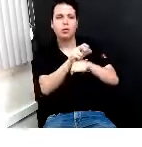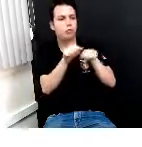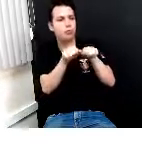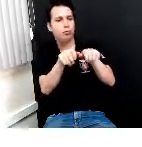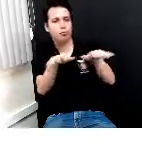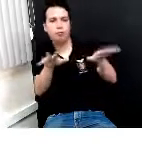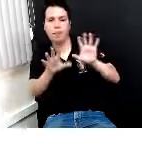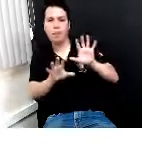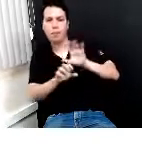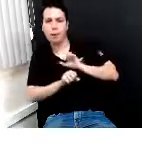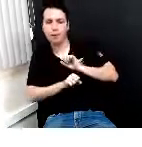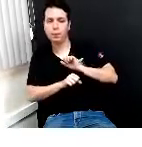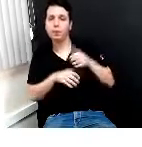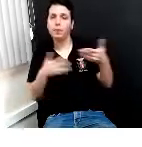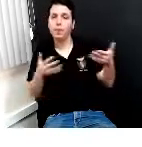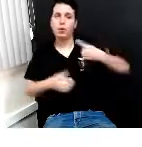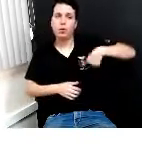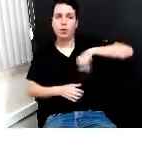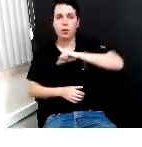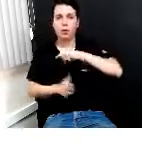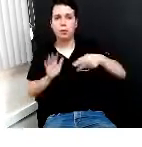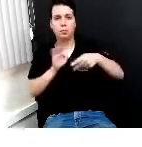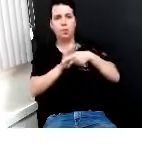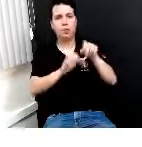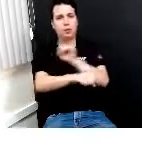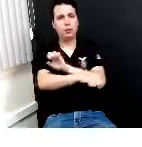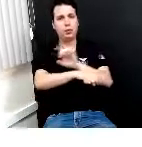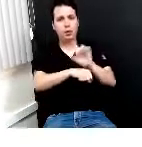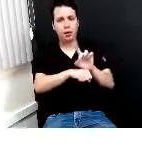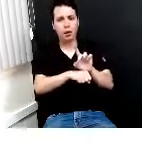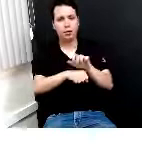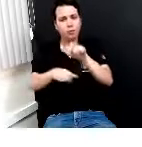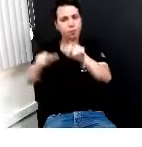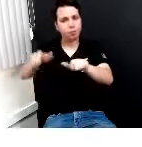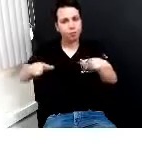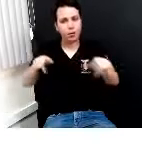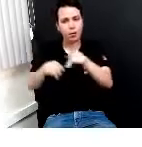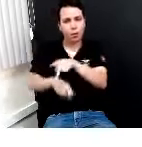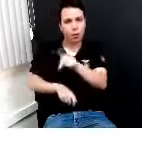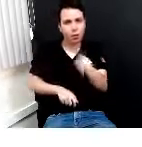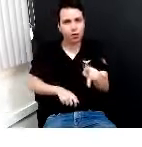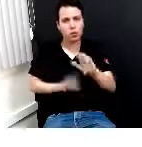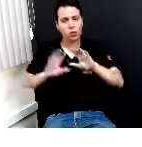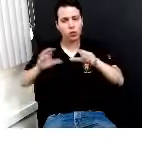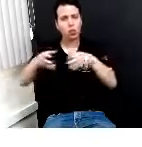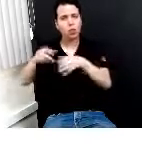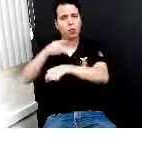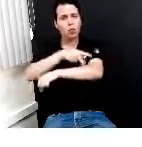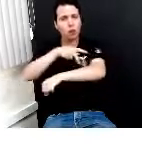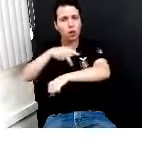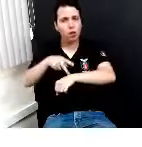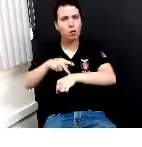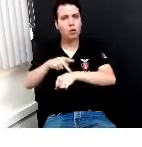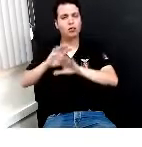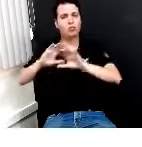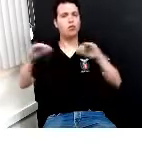E a gente, enquanto Secretaria de Educação, professores, gestores, equipe pedagógica, comunidade escolar, com modo